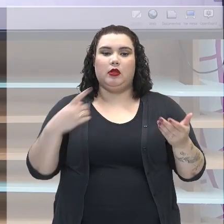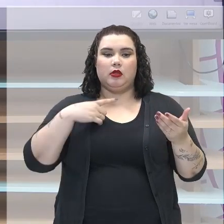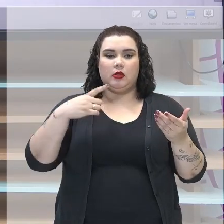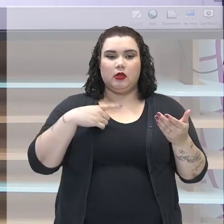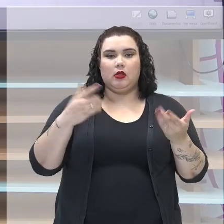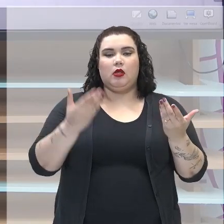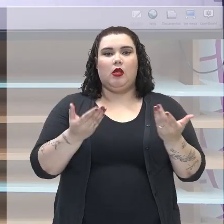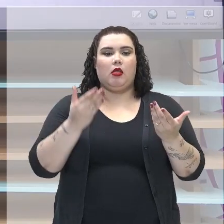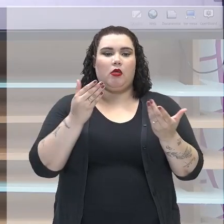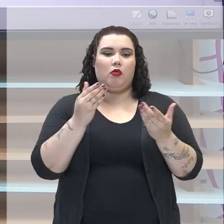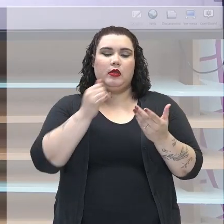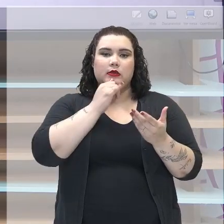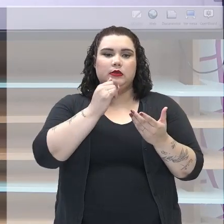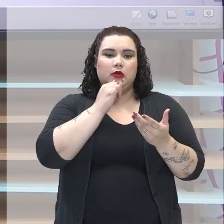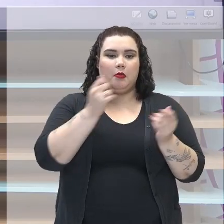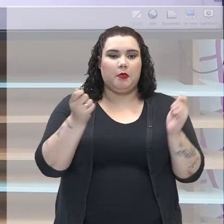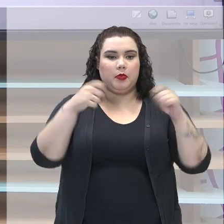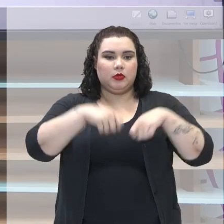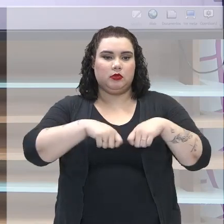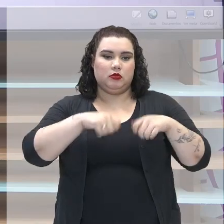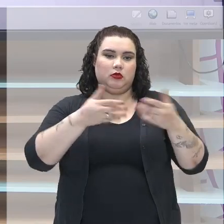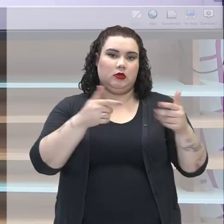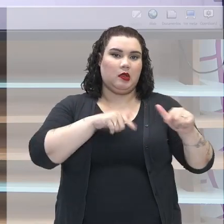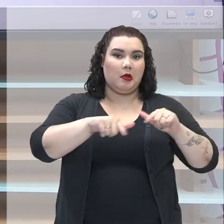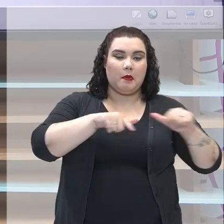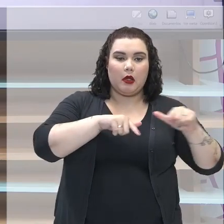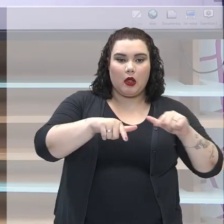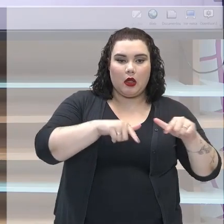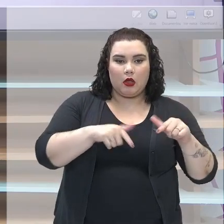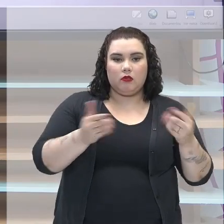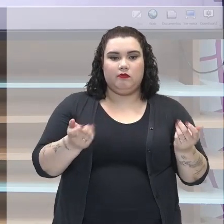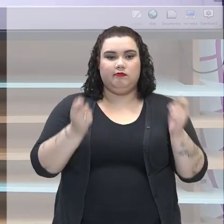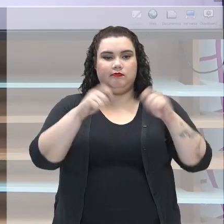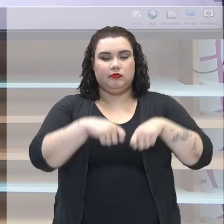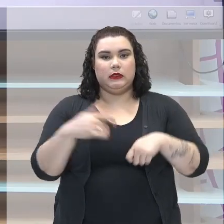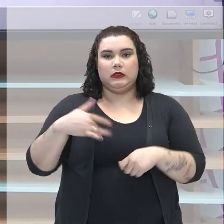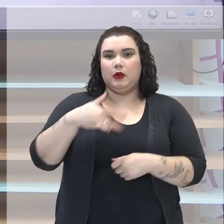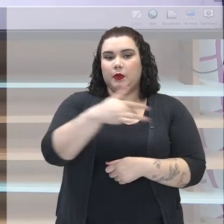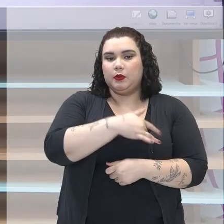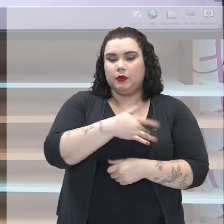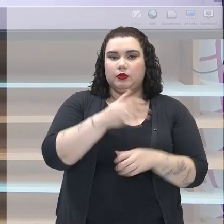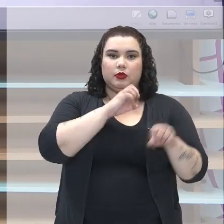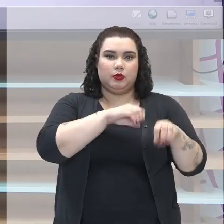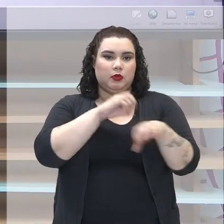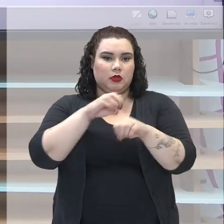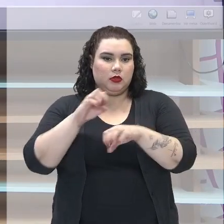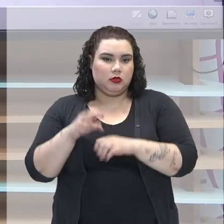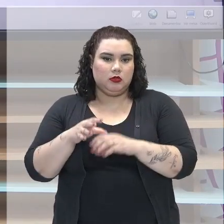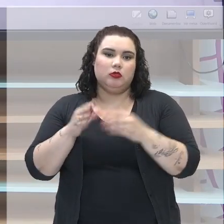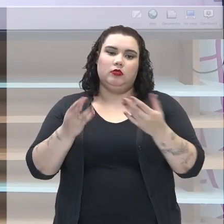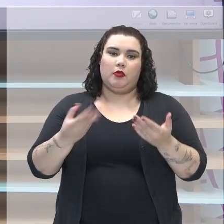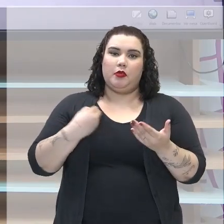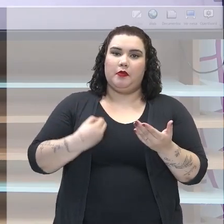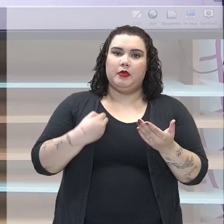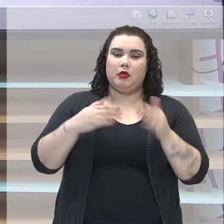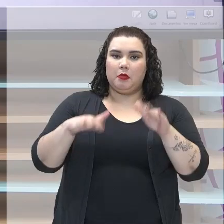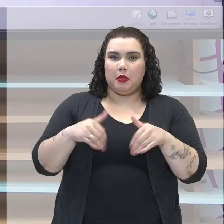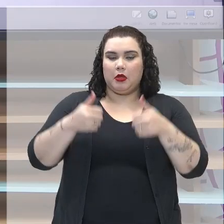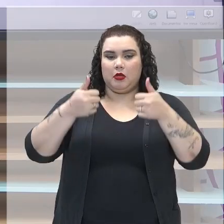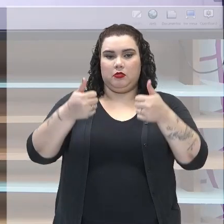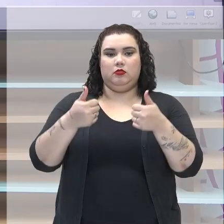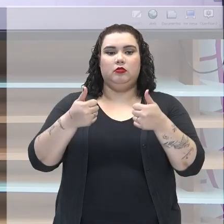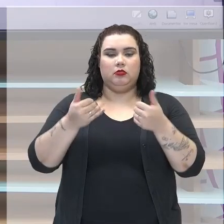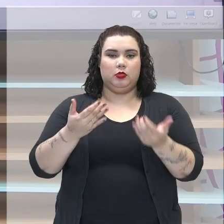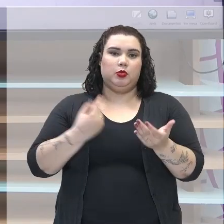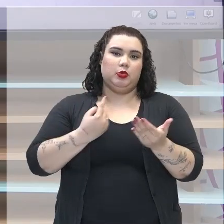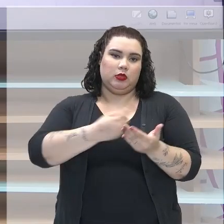fatores atrativos, como a possibilidade de conseguir um emprego, de conseguir acesso à saúde, à educação, a uma vida melhor, por assim dizer, embora a